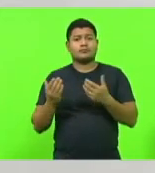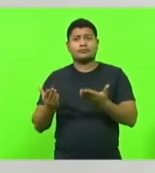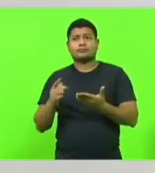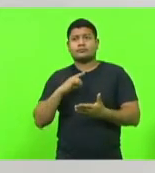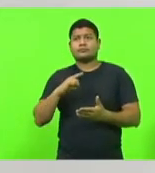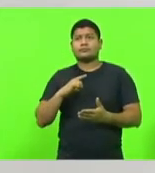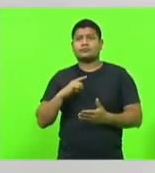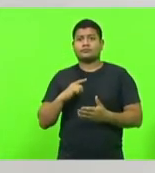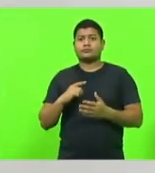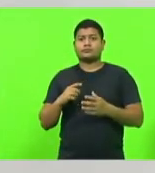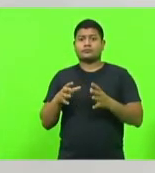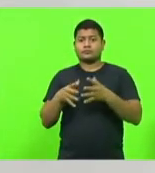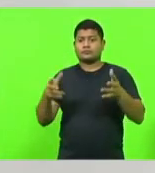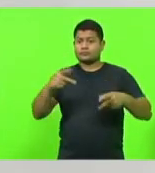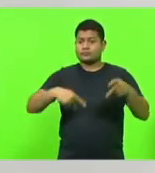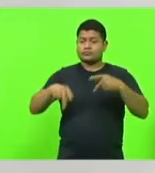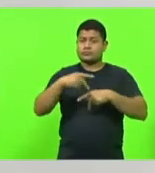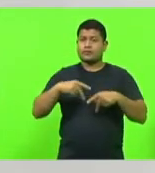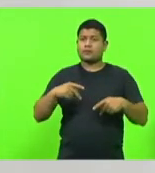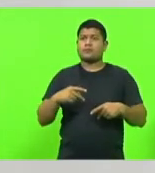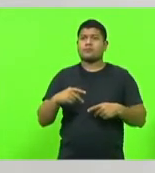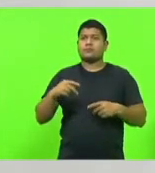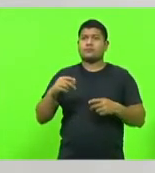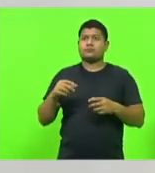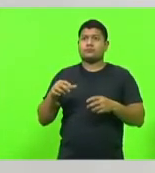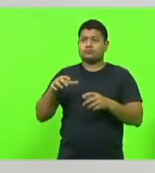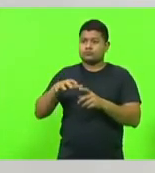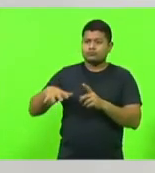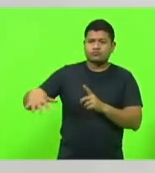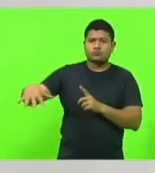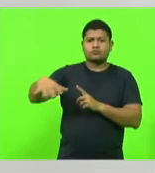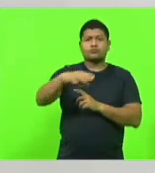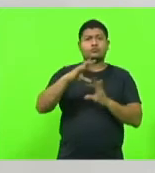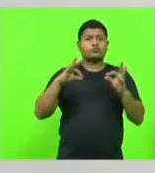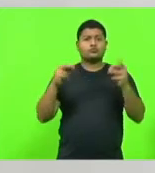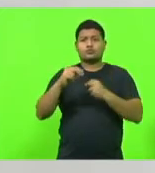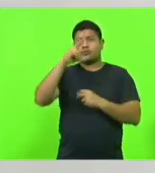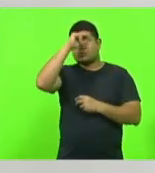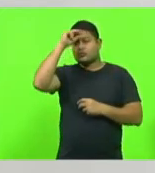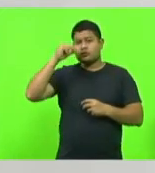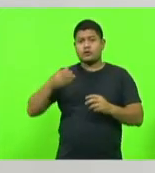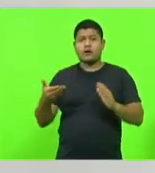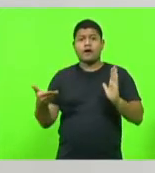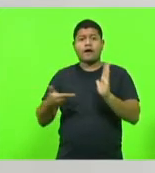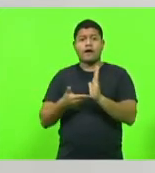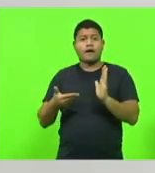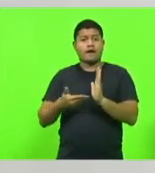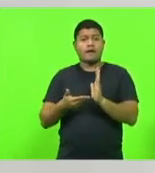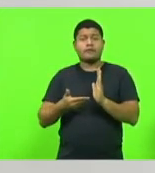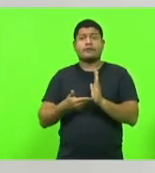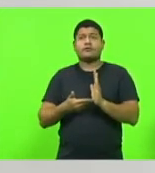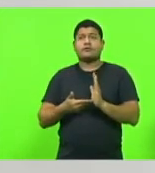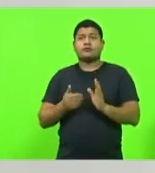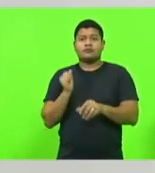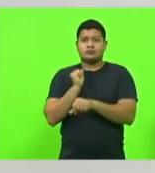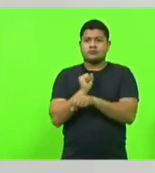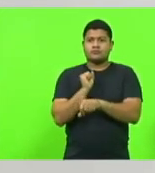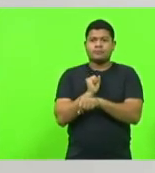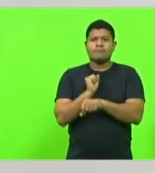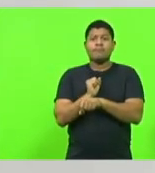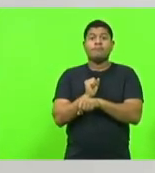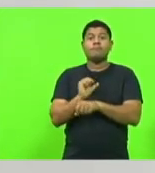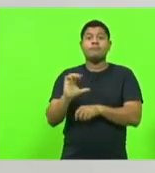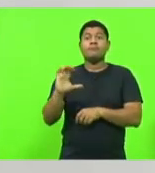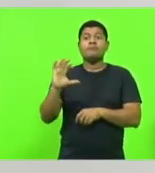maior população entre as cidades do entorno, todos os prefeitos e câmaras do entorno estão esperando para ver o que vai